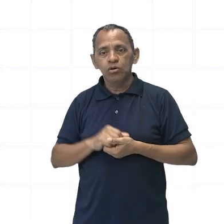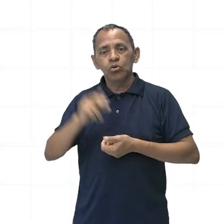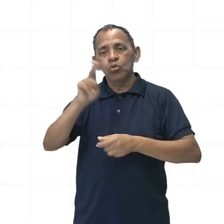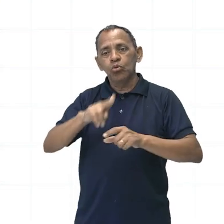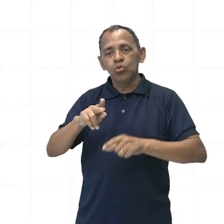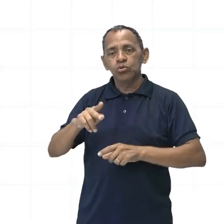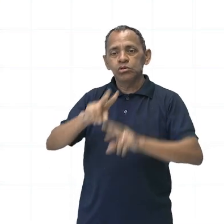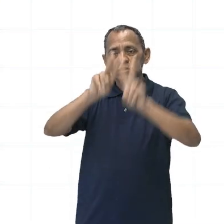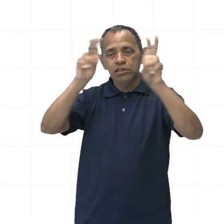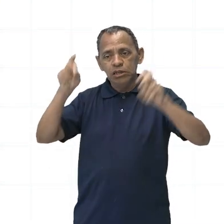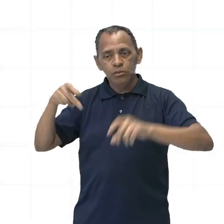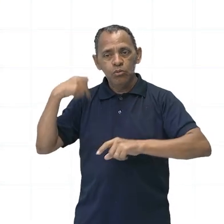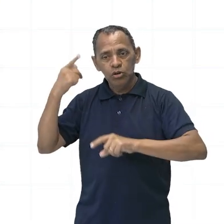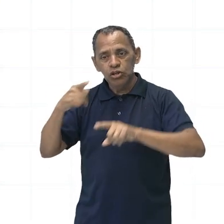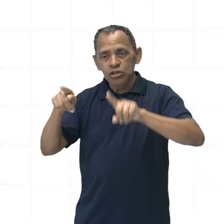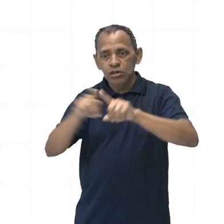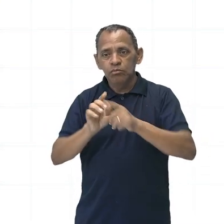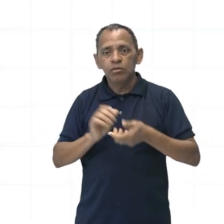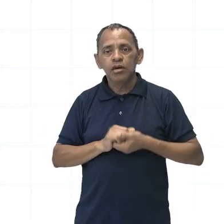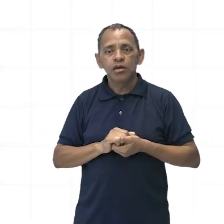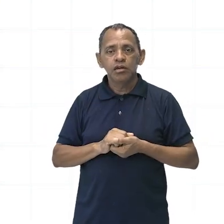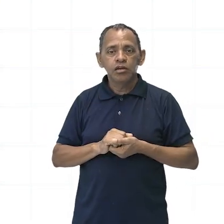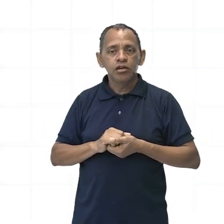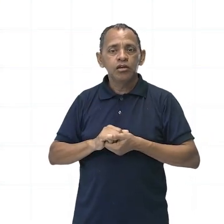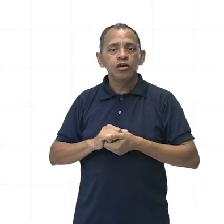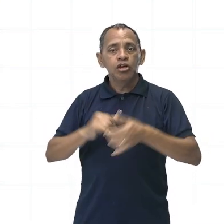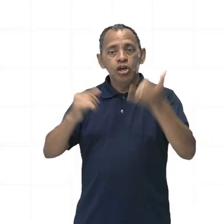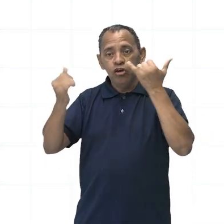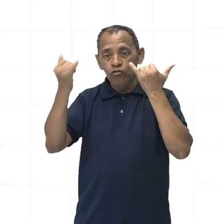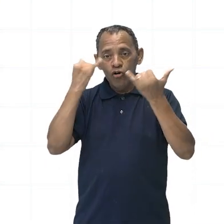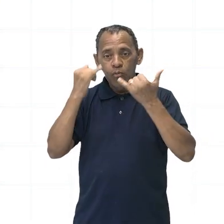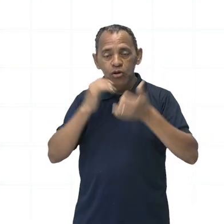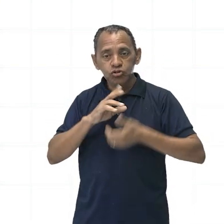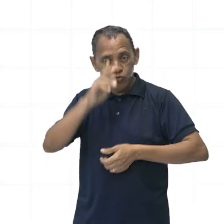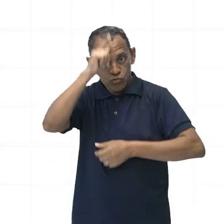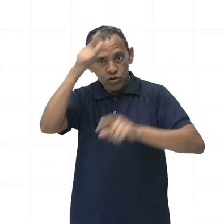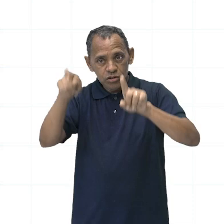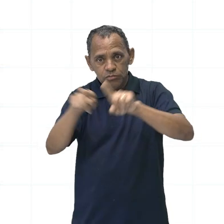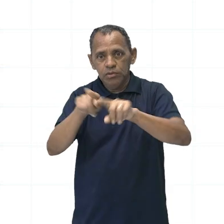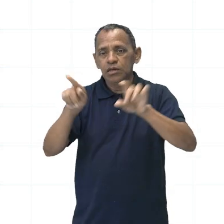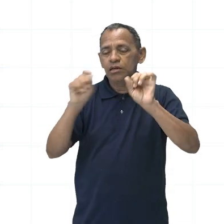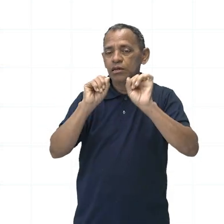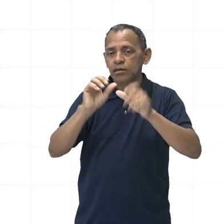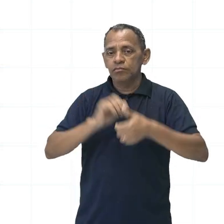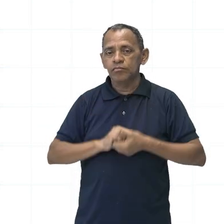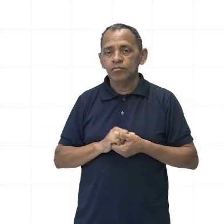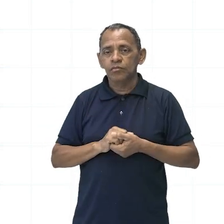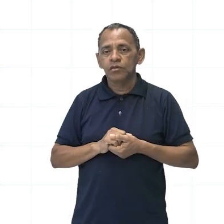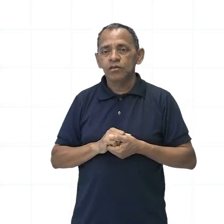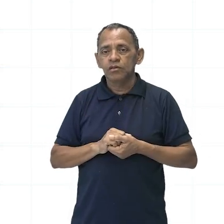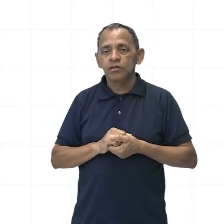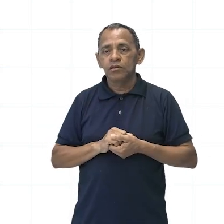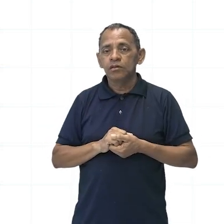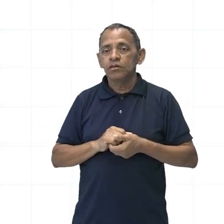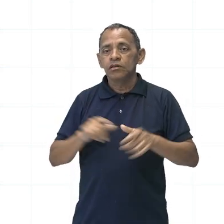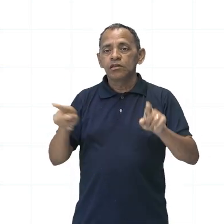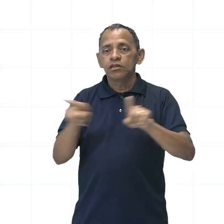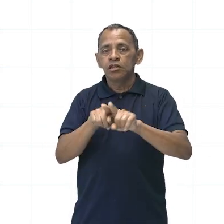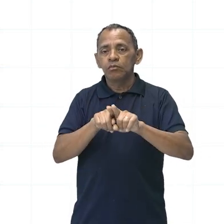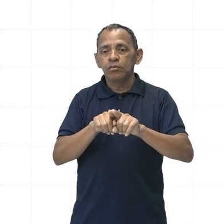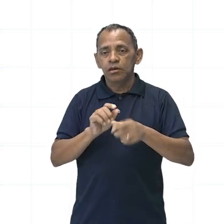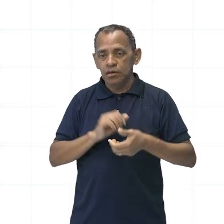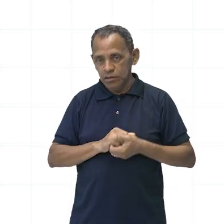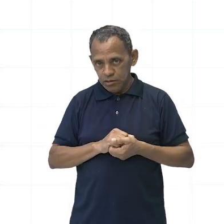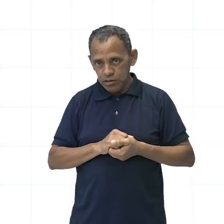políticas e até mesmo polêmicas, e há também rappers que rebatem tais músicas